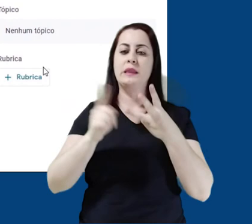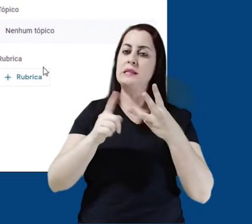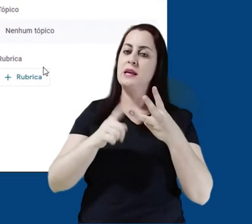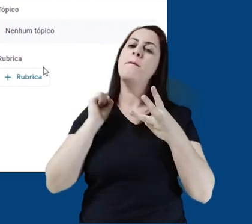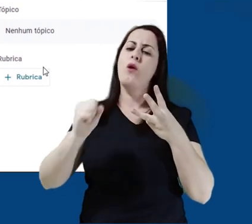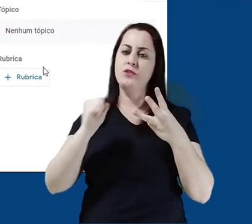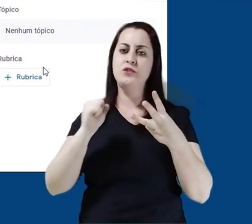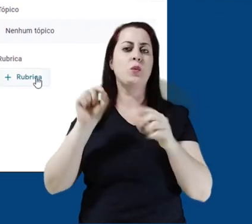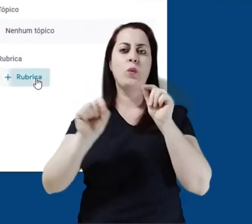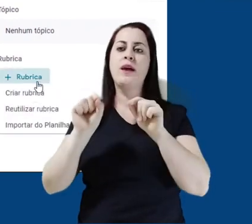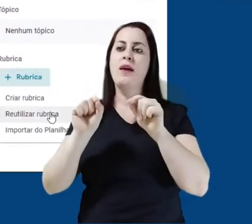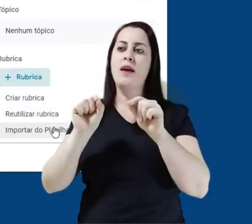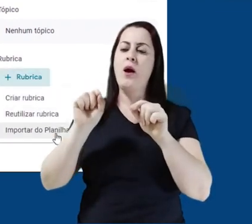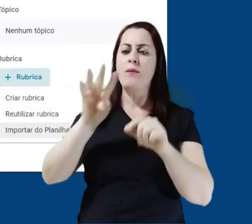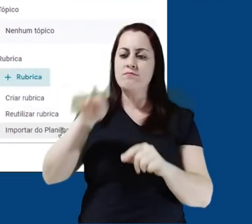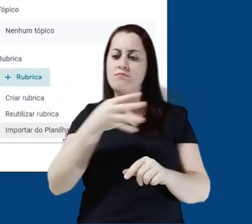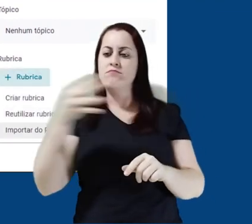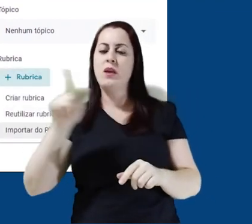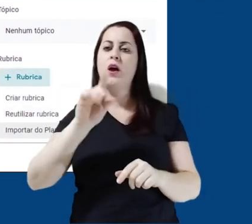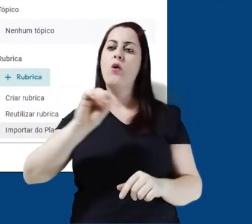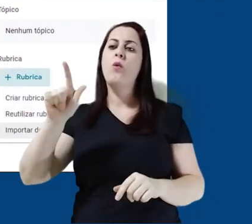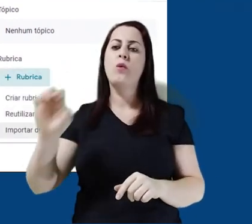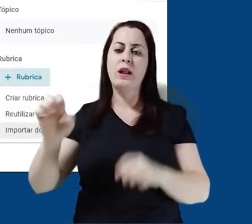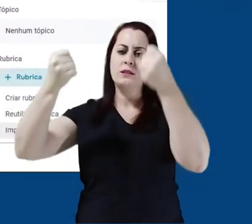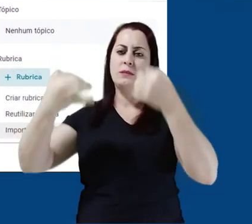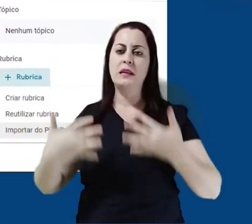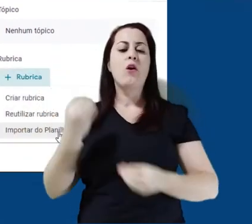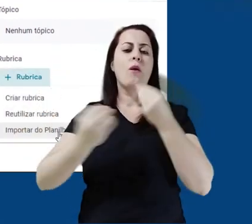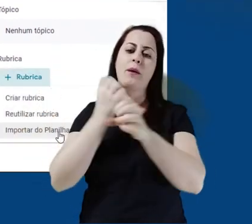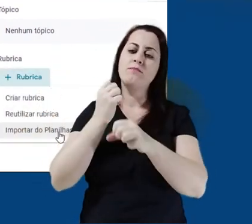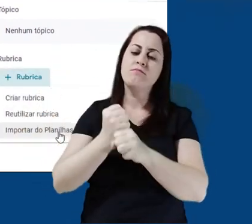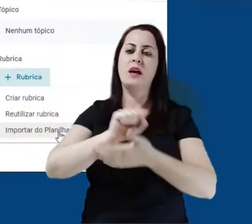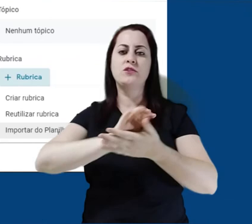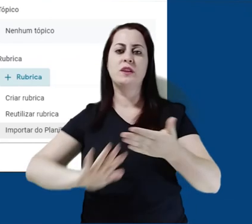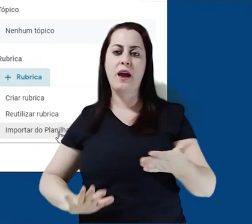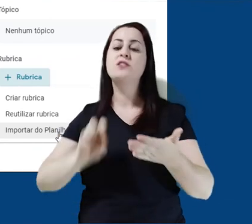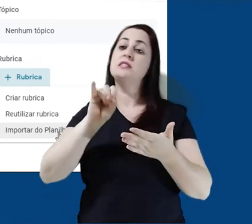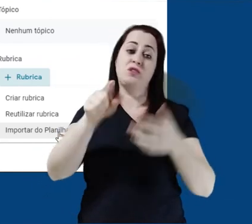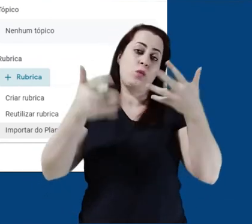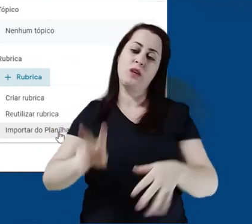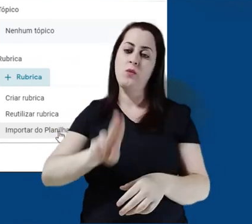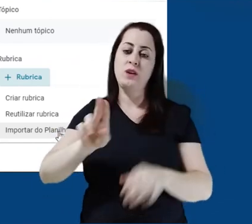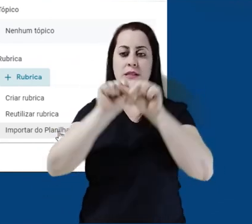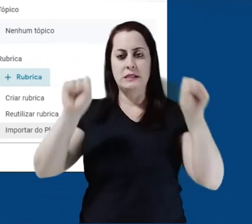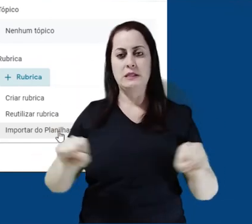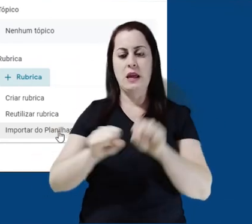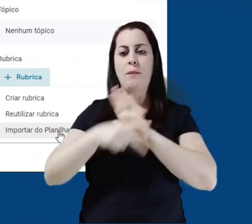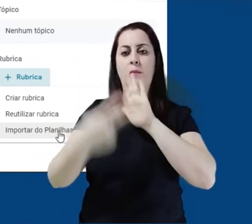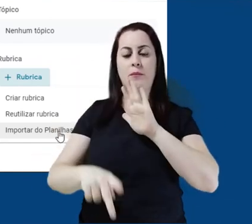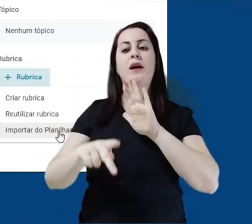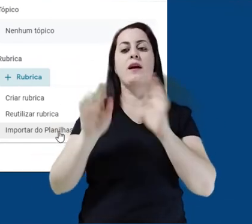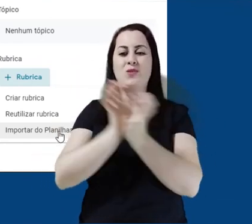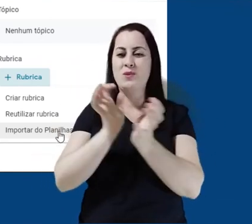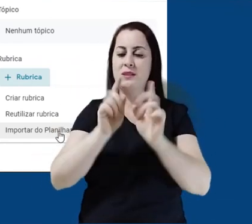feminista ou na terceira opção também pode fazer o upload de uma planilha do Google com as descrições de como será a pontuação da atividade